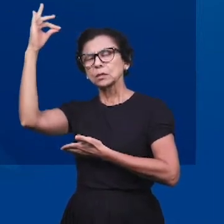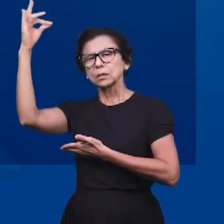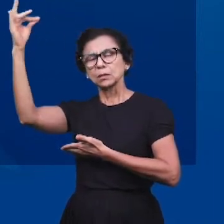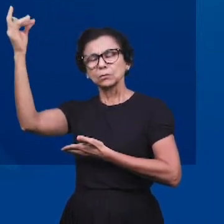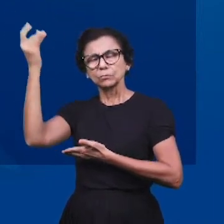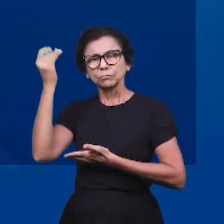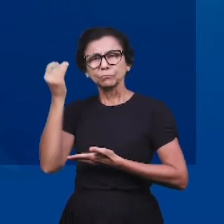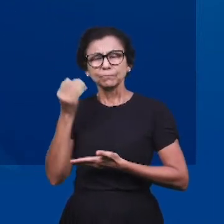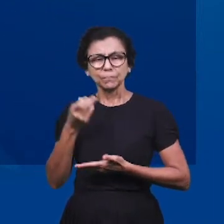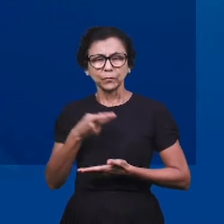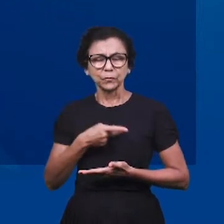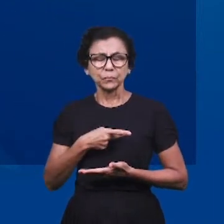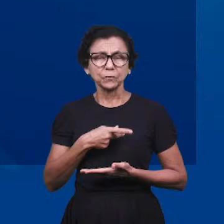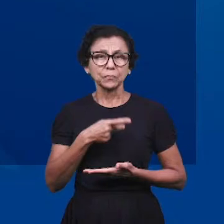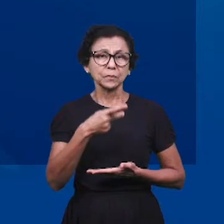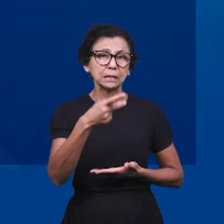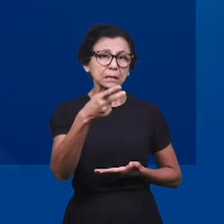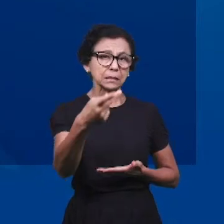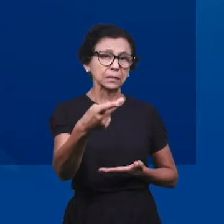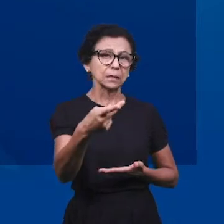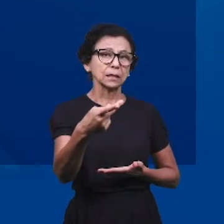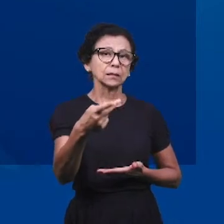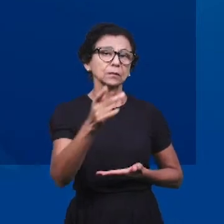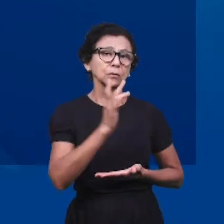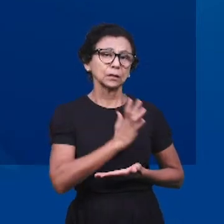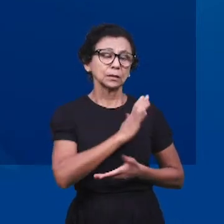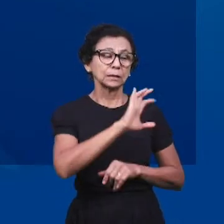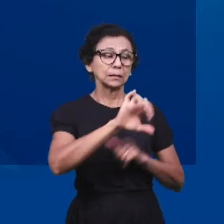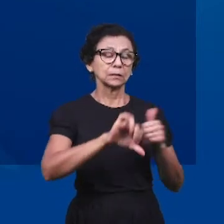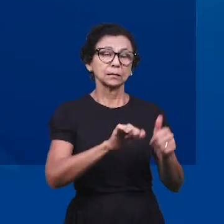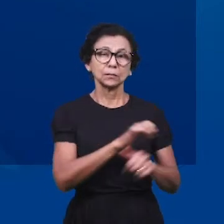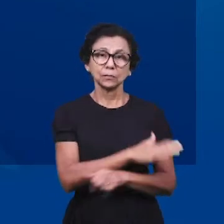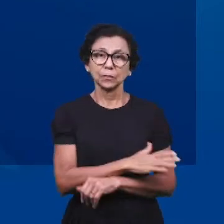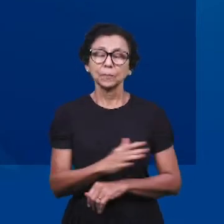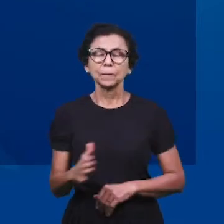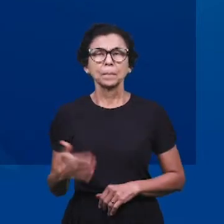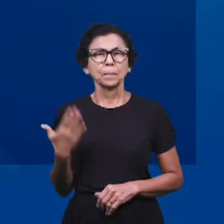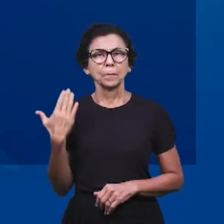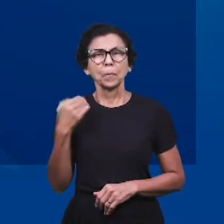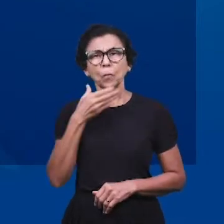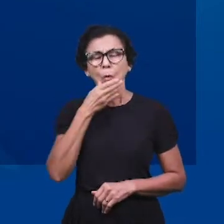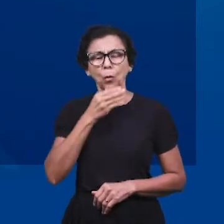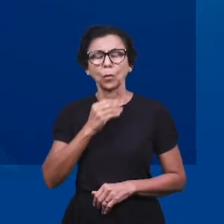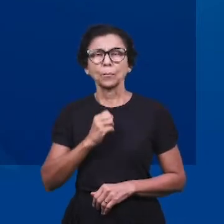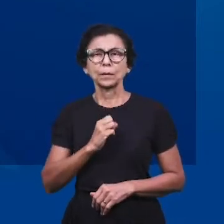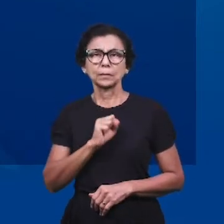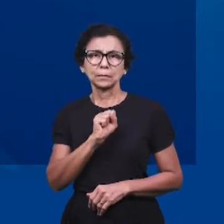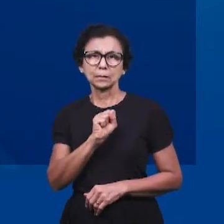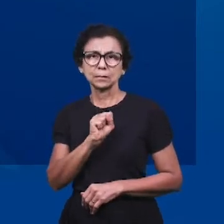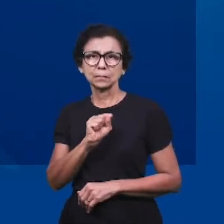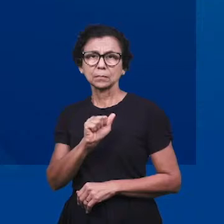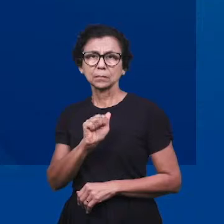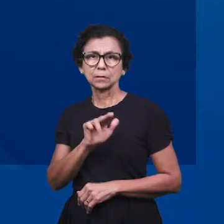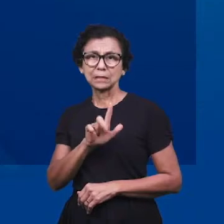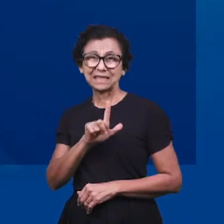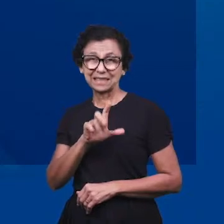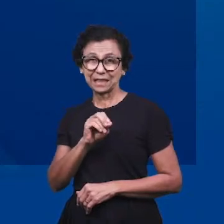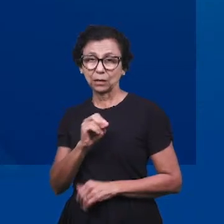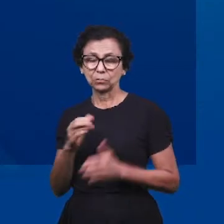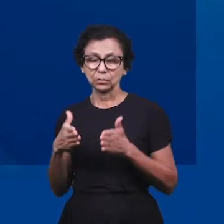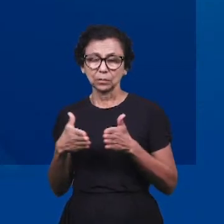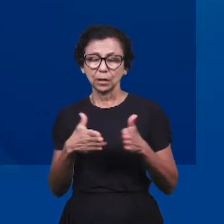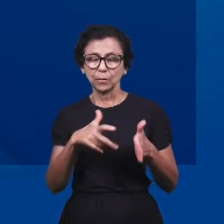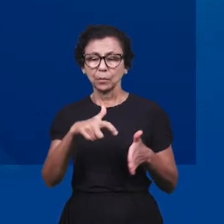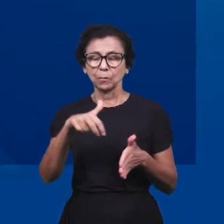ao coração do homem, para transformar a vida do homem. Saulo, por exemplo, no caminho para Damasco, quando aquela luz brilha sobre ele, ali